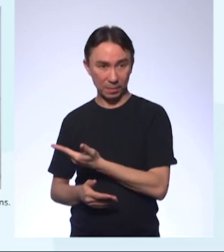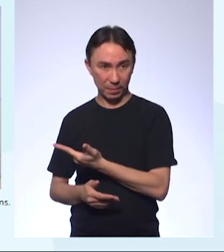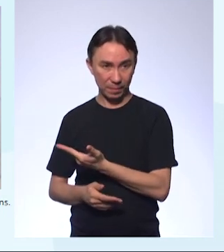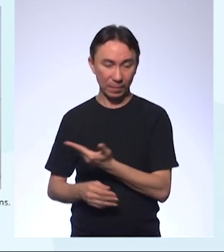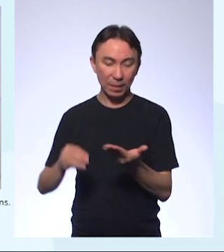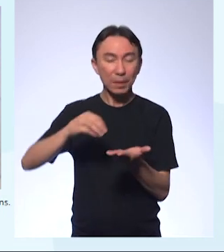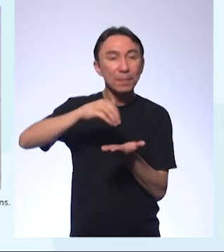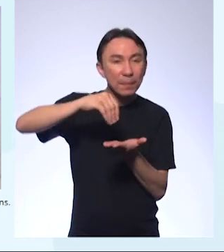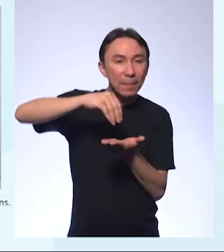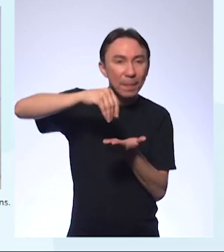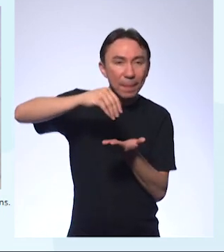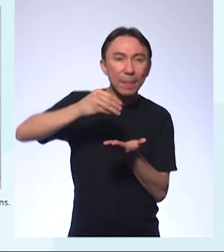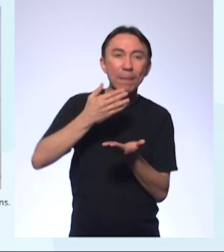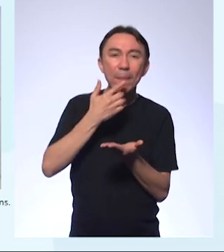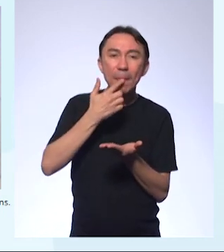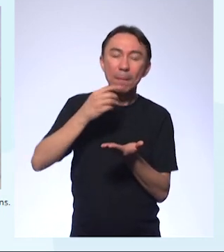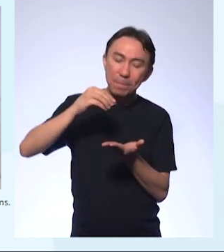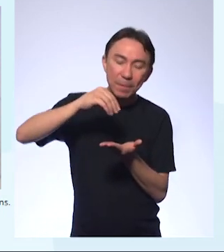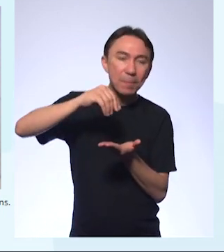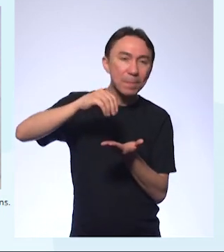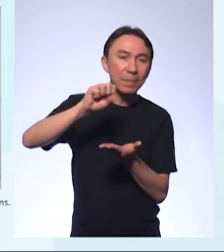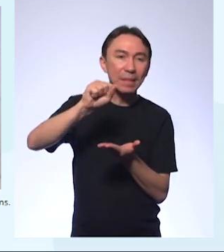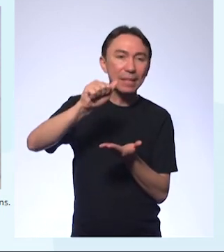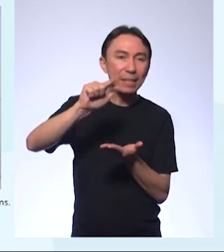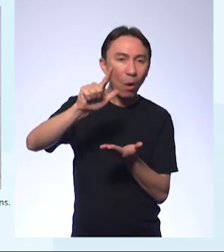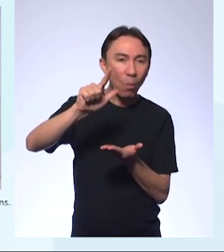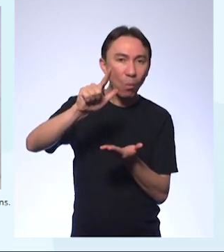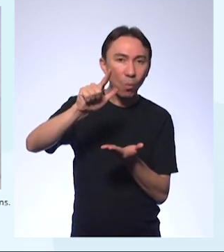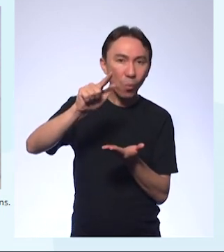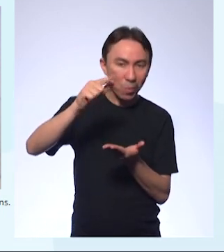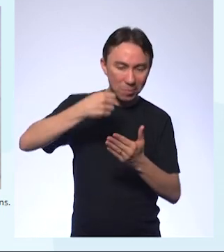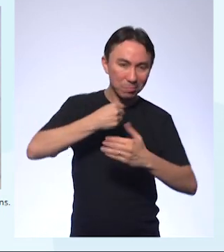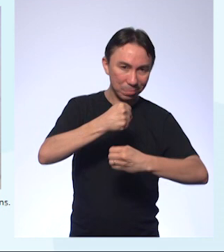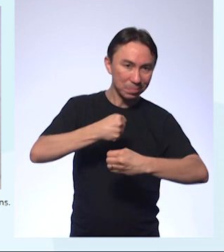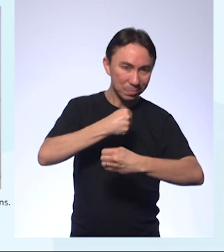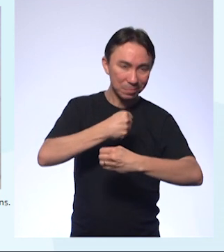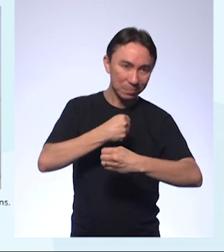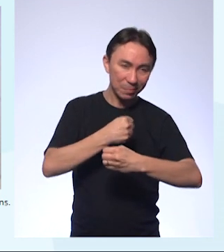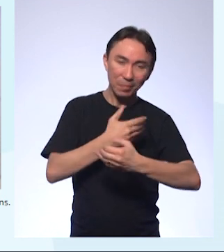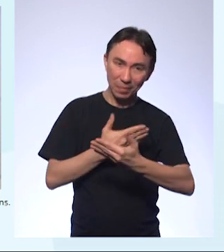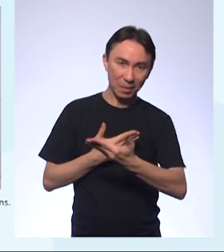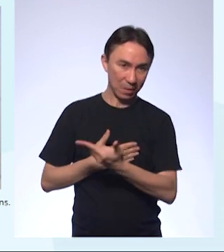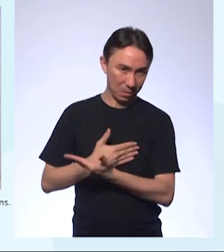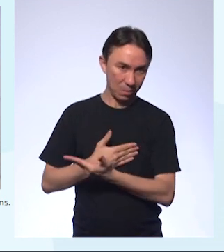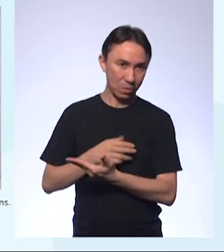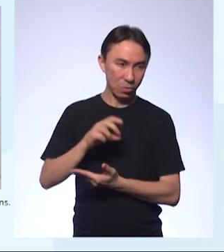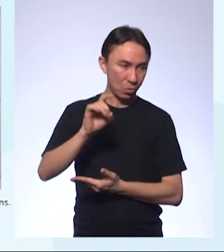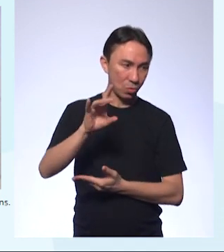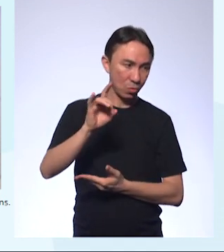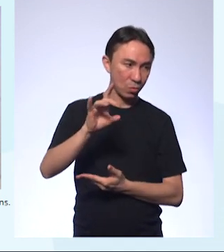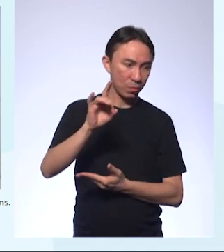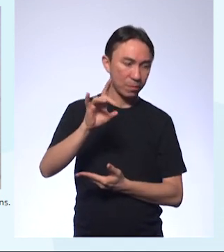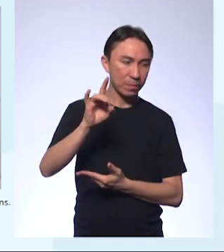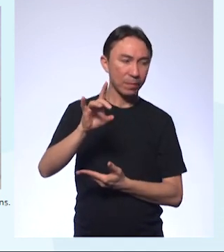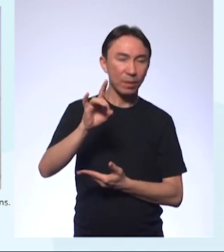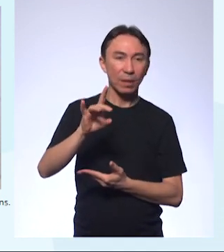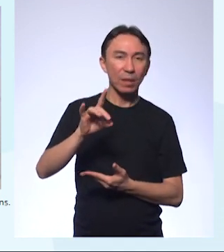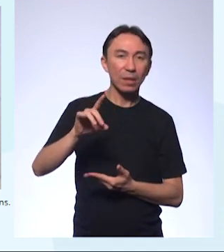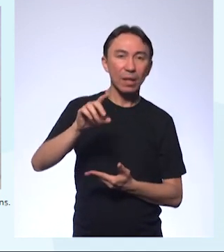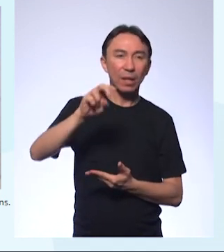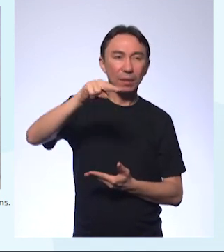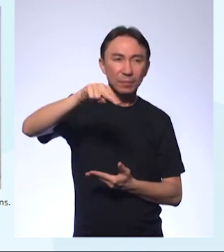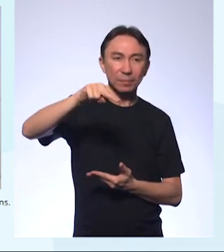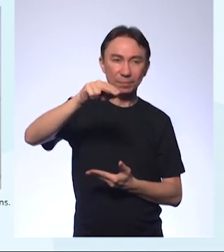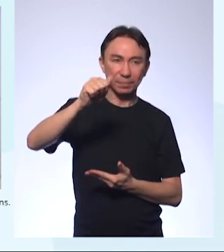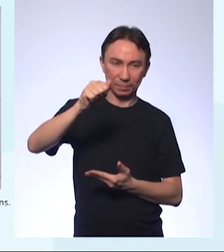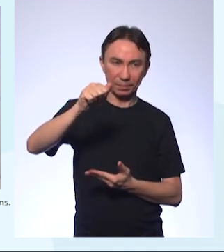refinado, o sal de cozinha que nós temos, sem que seja acrescentado nenhum outro material, somente o NaCl. Então, ele tem essa configuraçãozinha